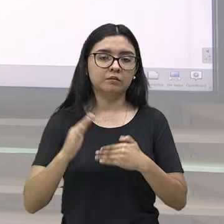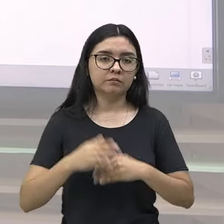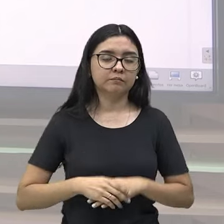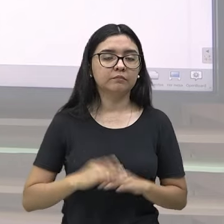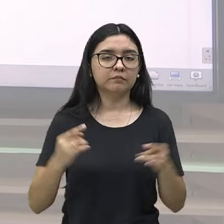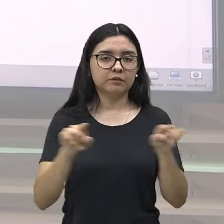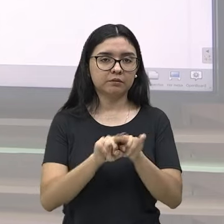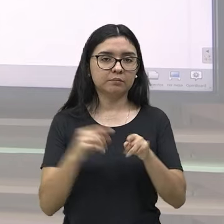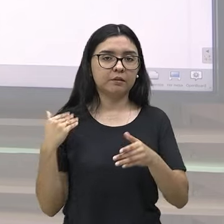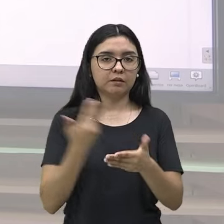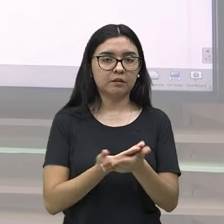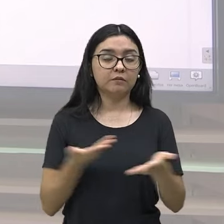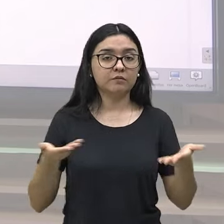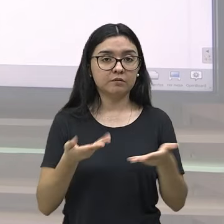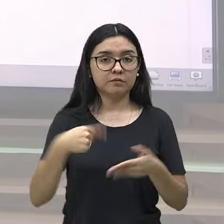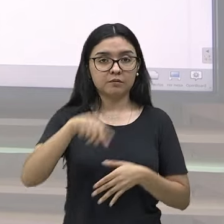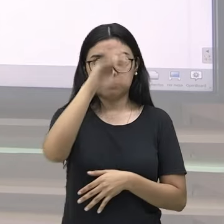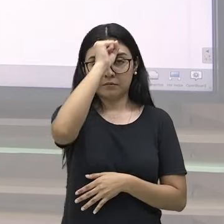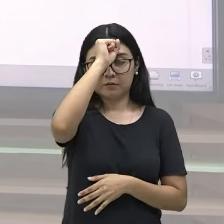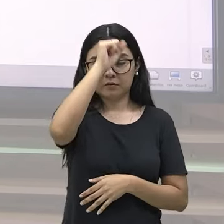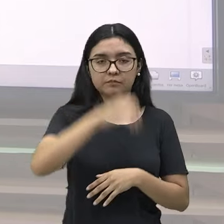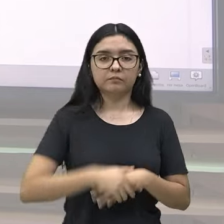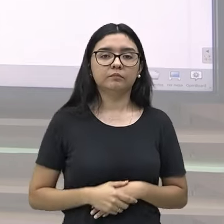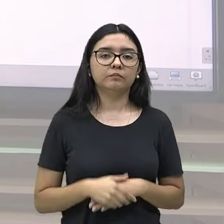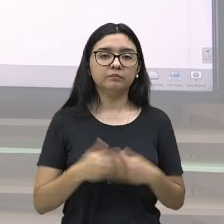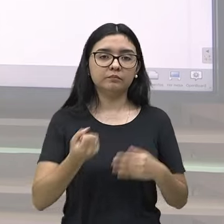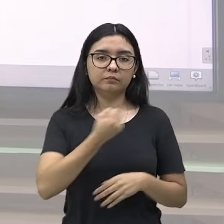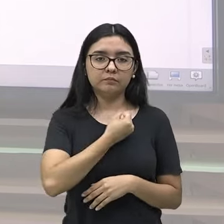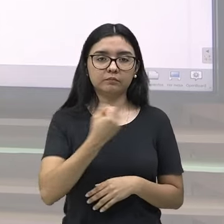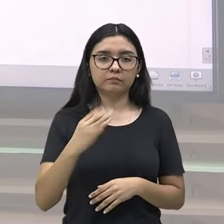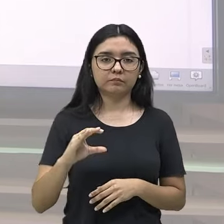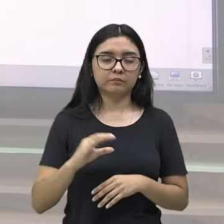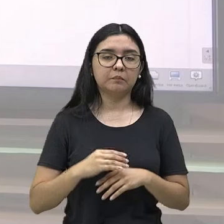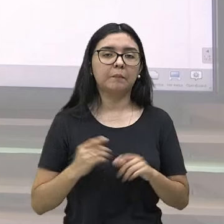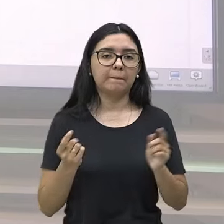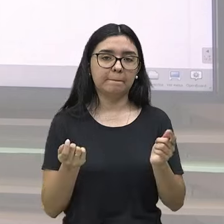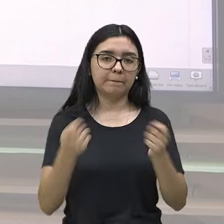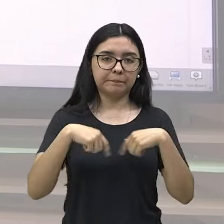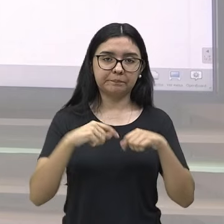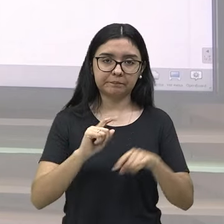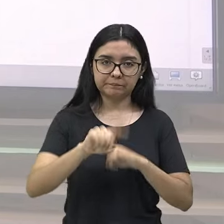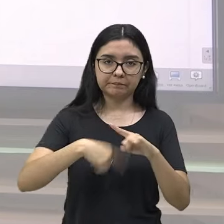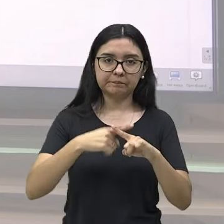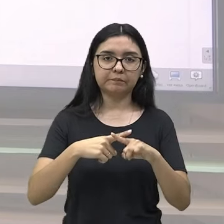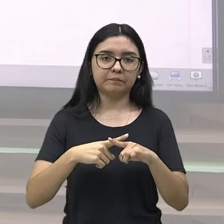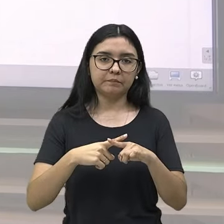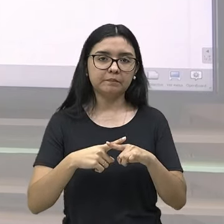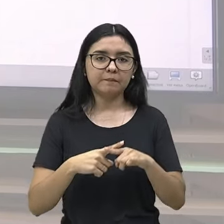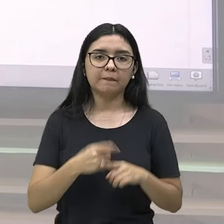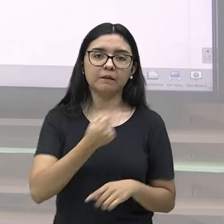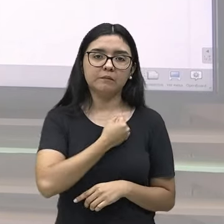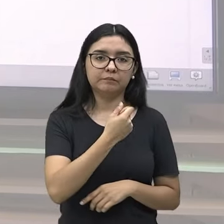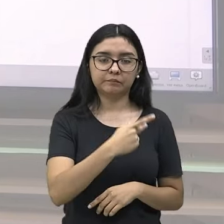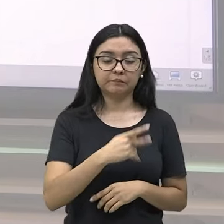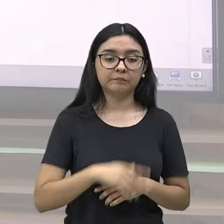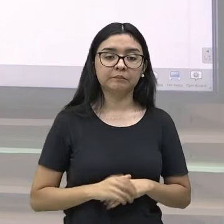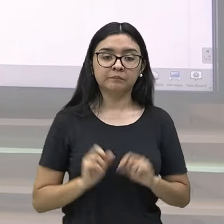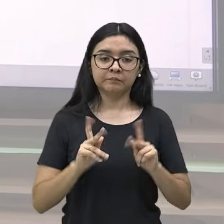que um número composto pode ser escrito por um produto de números primos, tá legal?